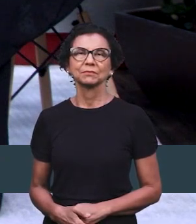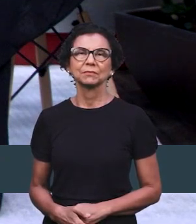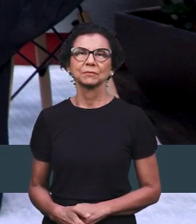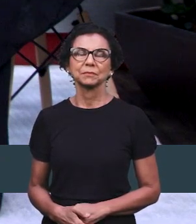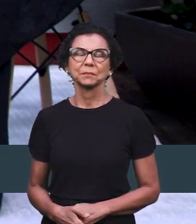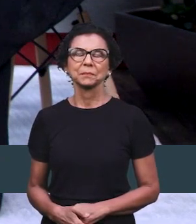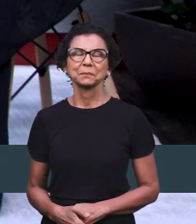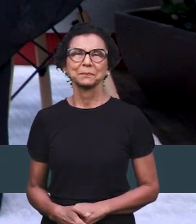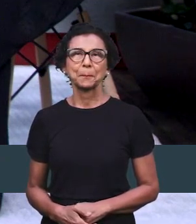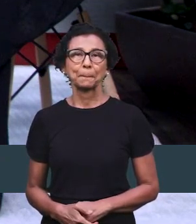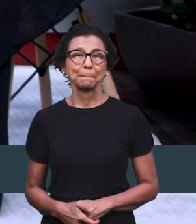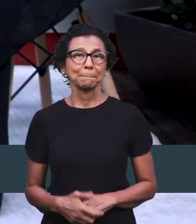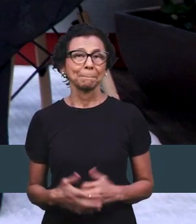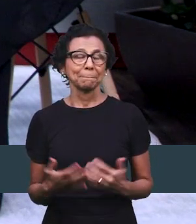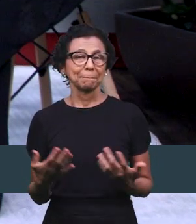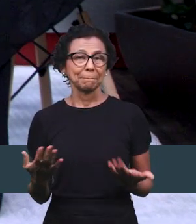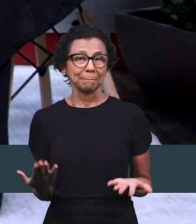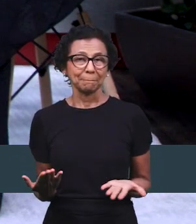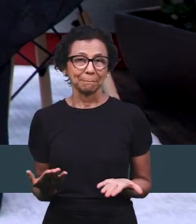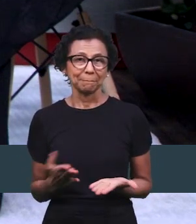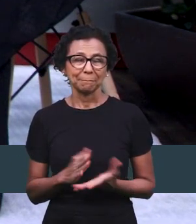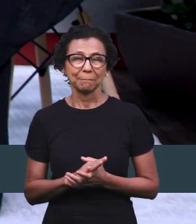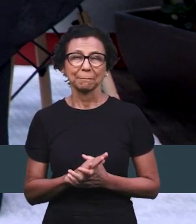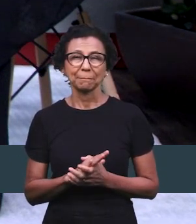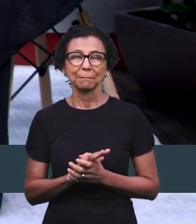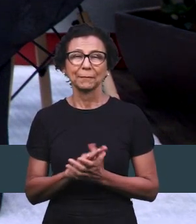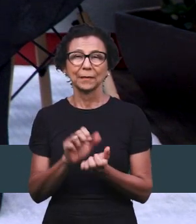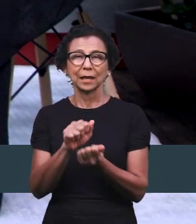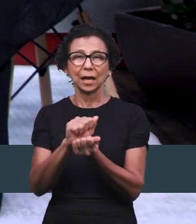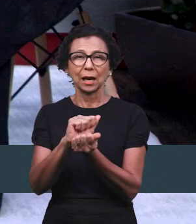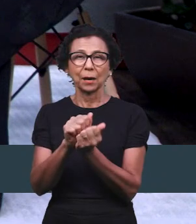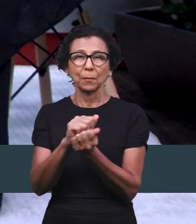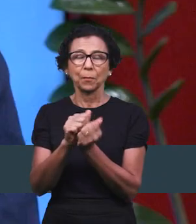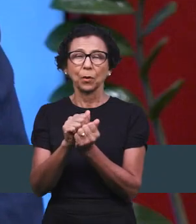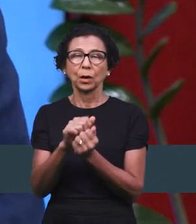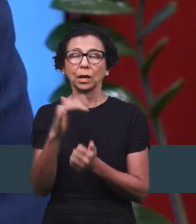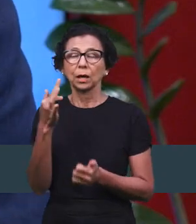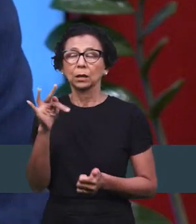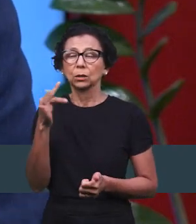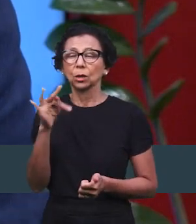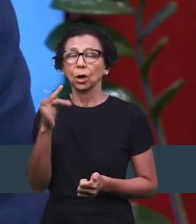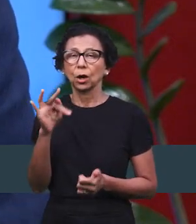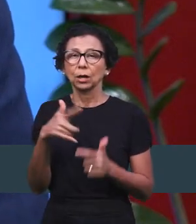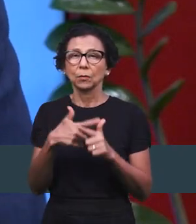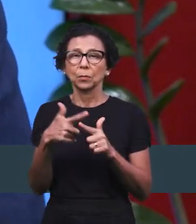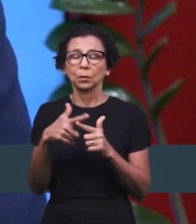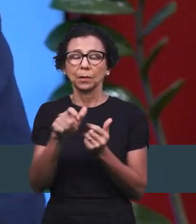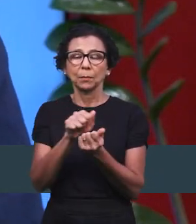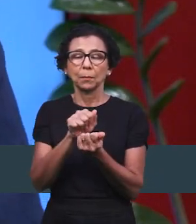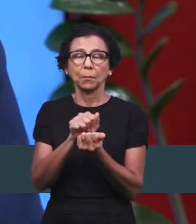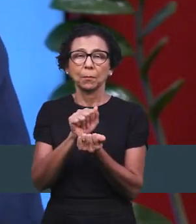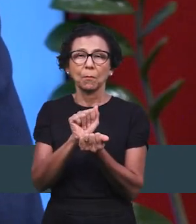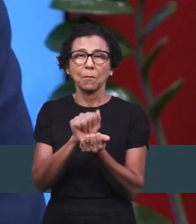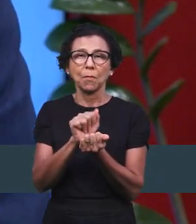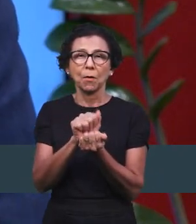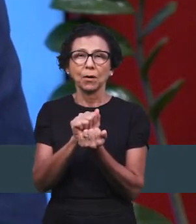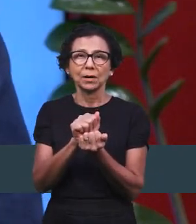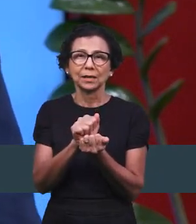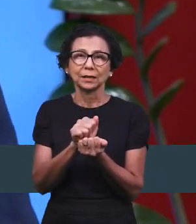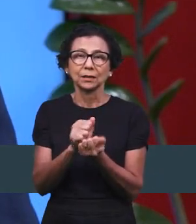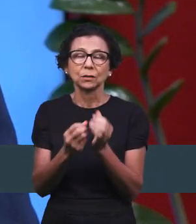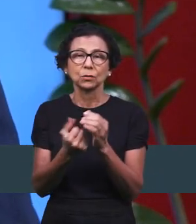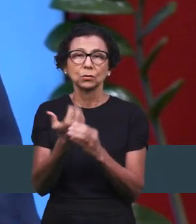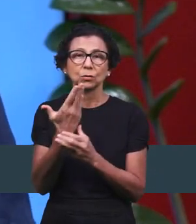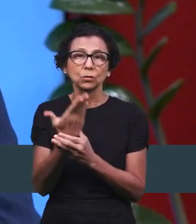a causa da dor na nossa boca, né? Os problemas bucais são originados de fatores simples. Não passei o